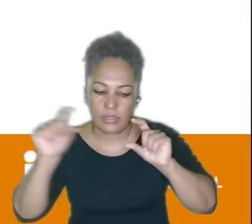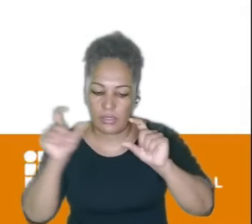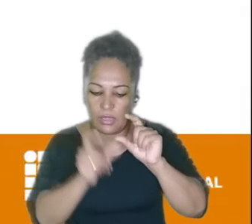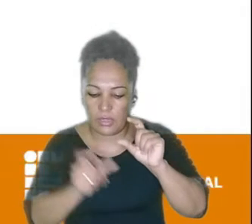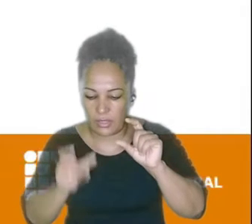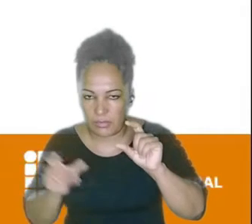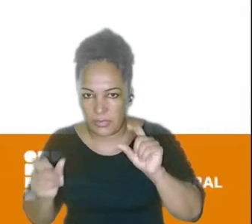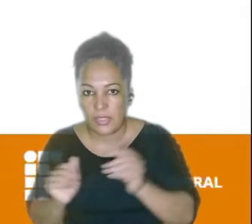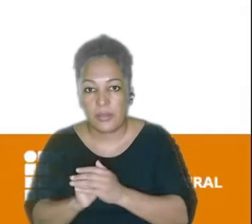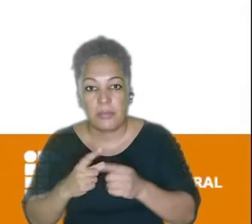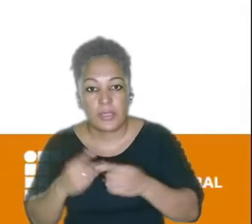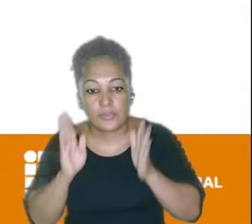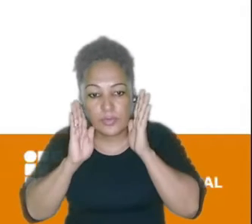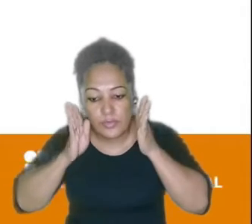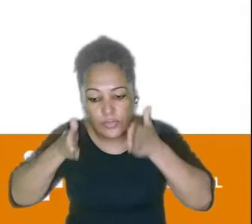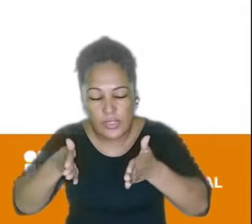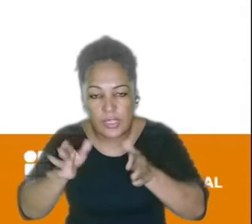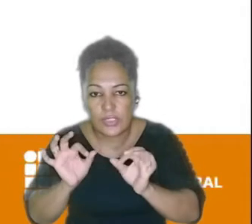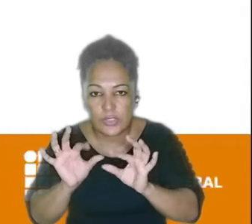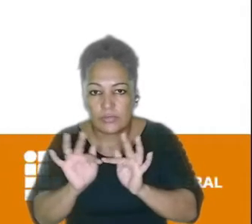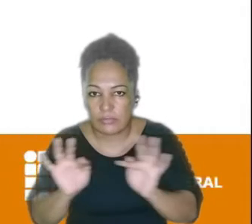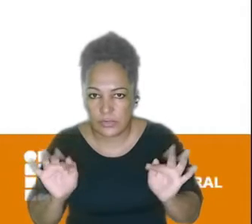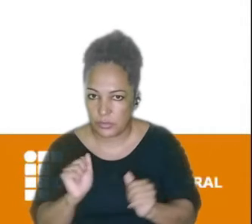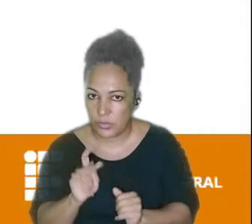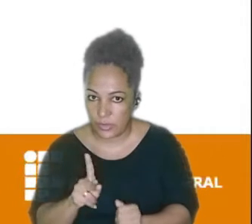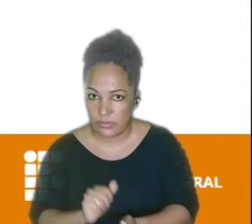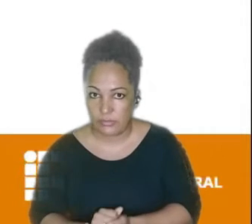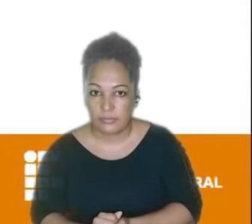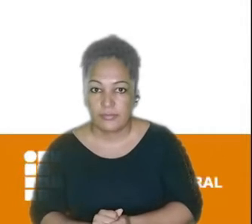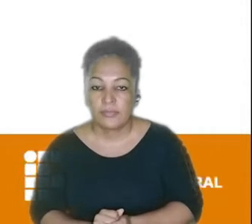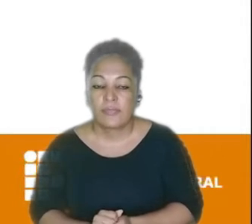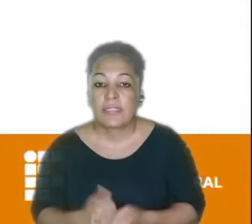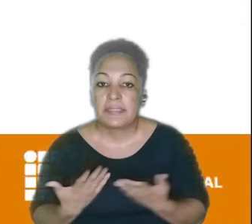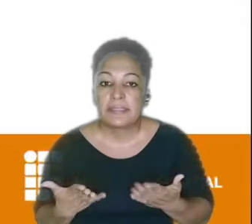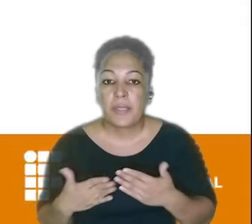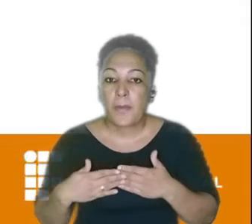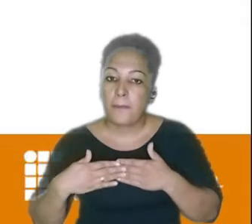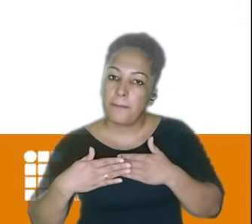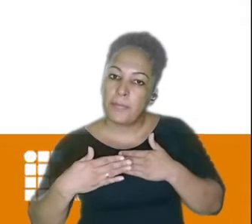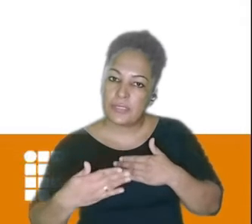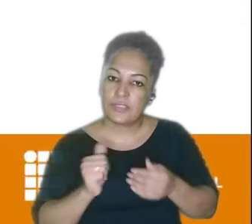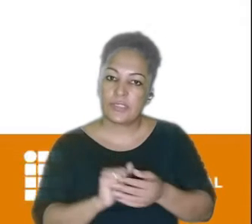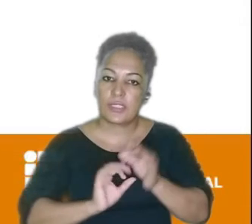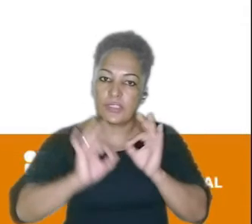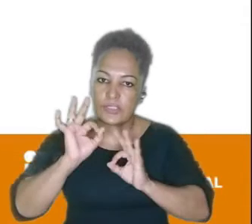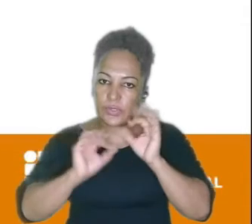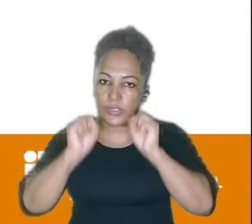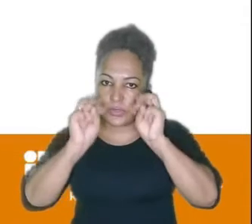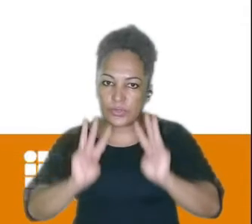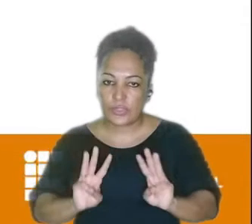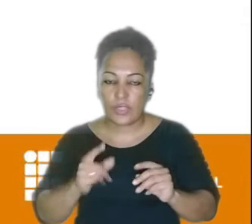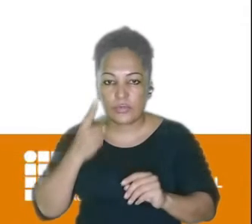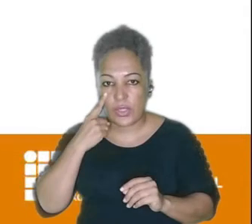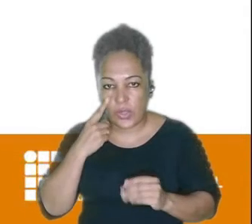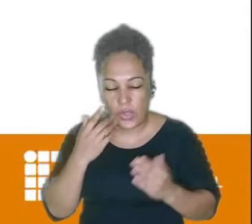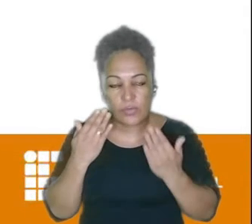Então, vamos aqui focar só nesses 9 requisitos, já está de bom tamanho, ok? Então, a partir da lista de requisitos de